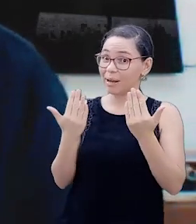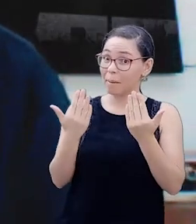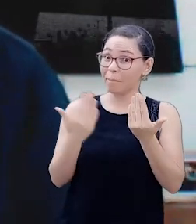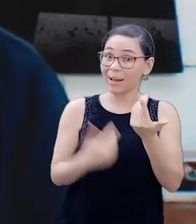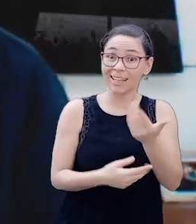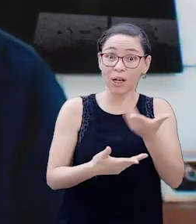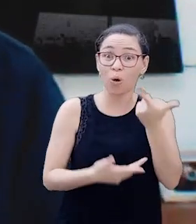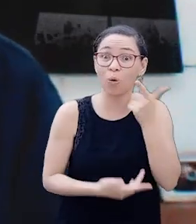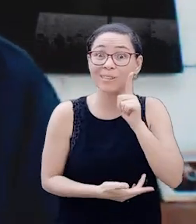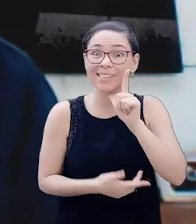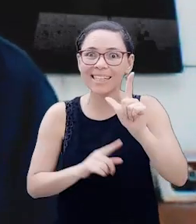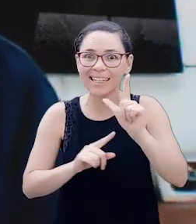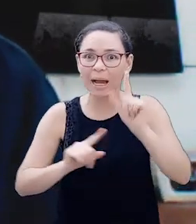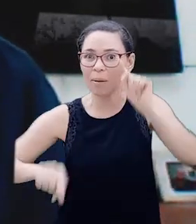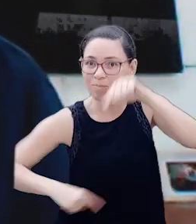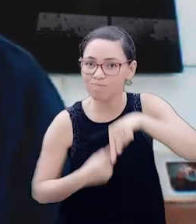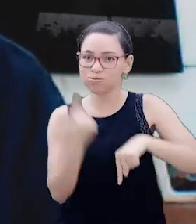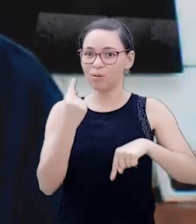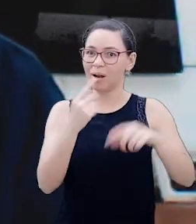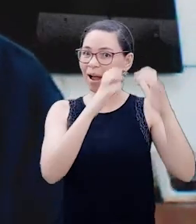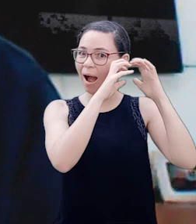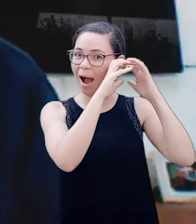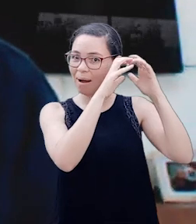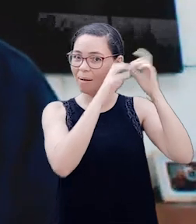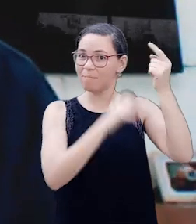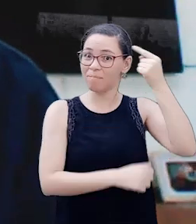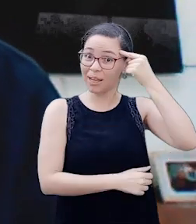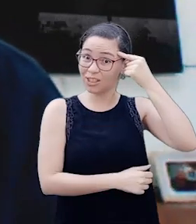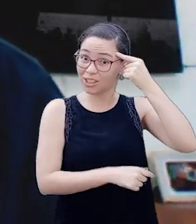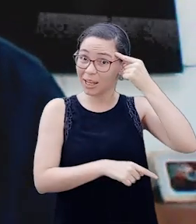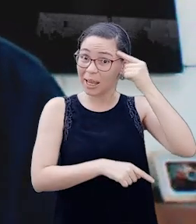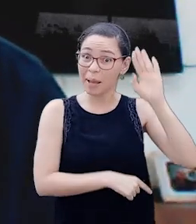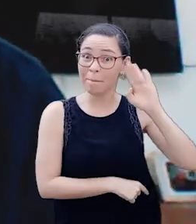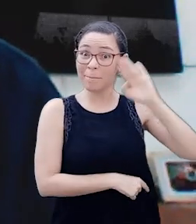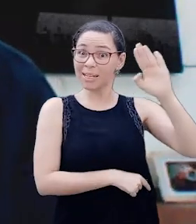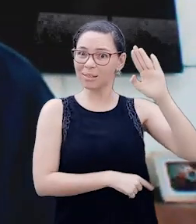e se eu trabalho o corpo flexibilizando, né, a partir de